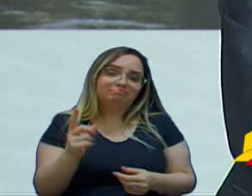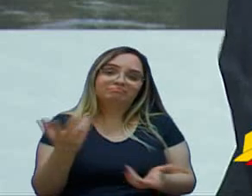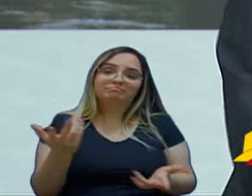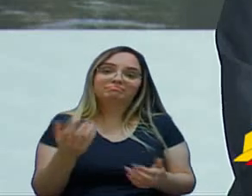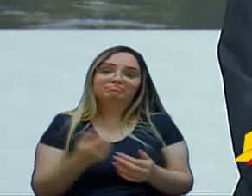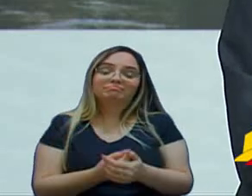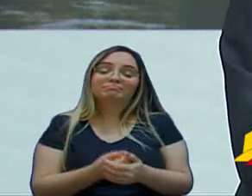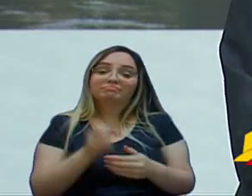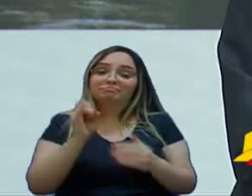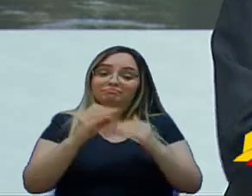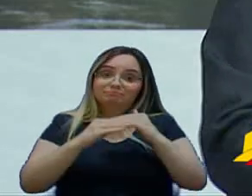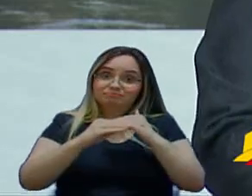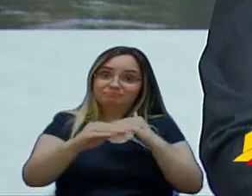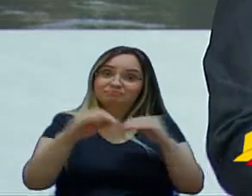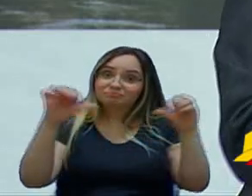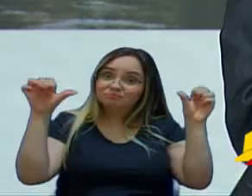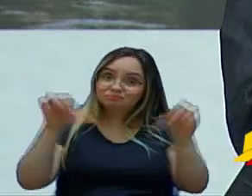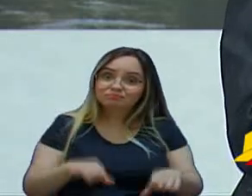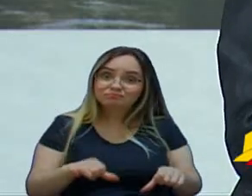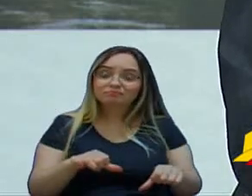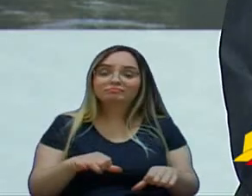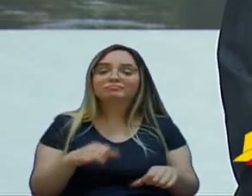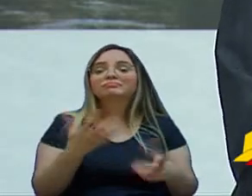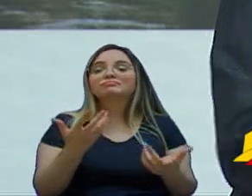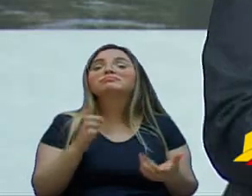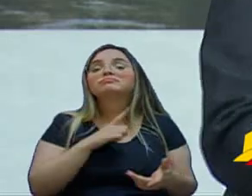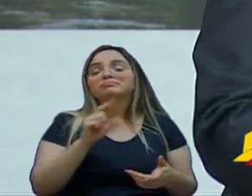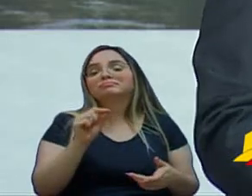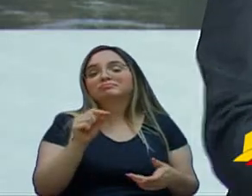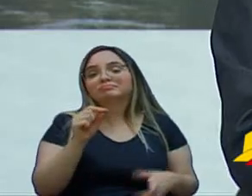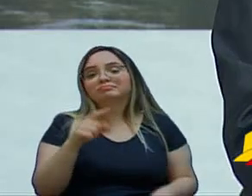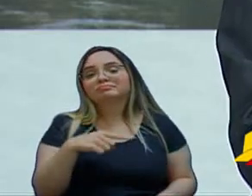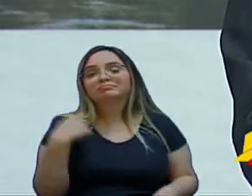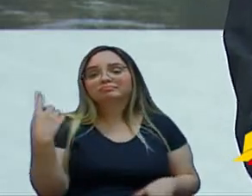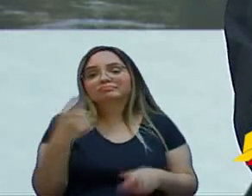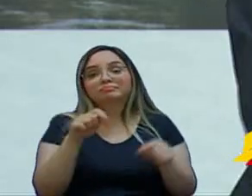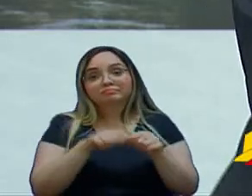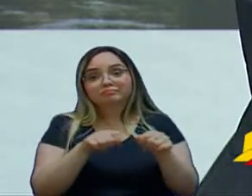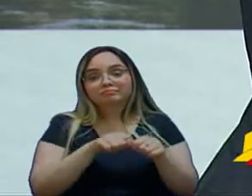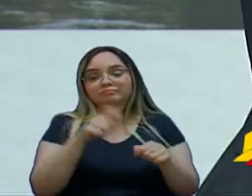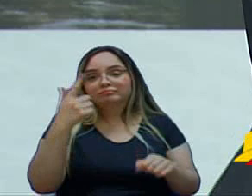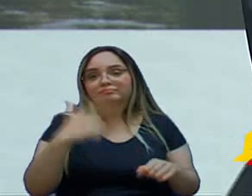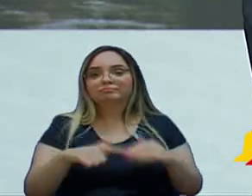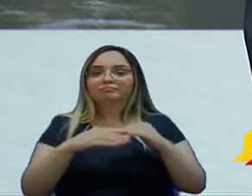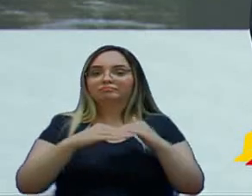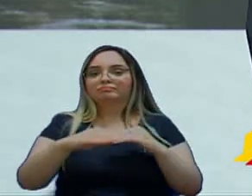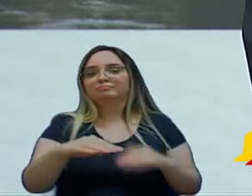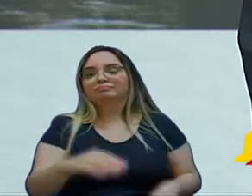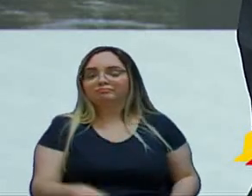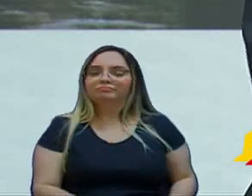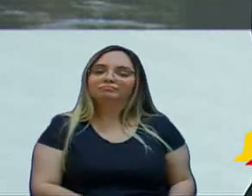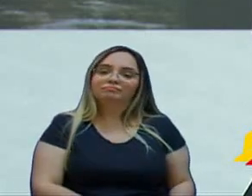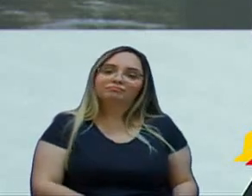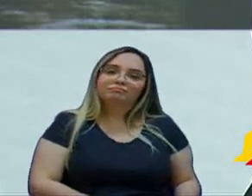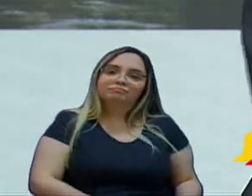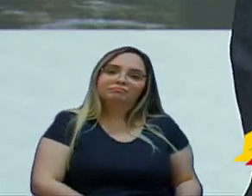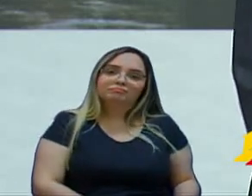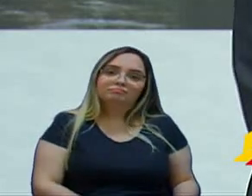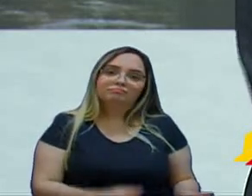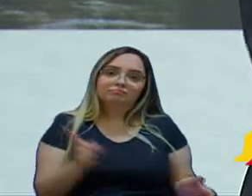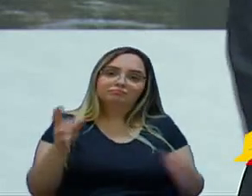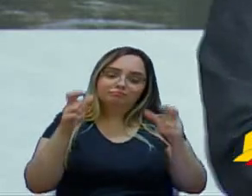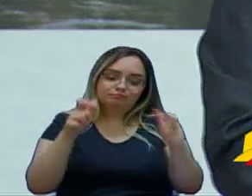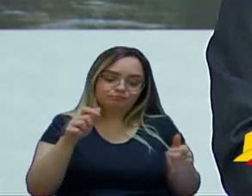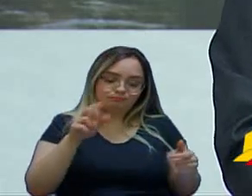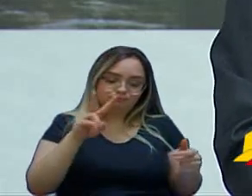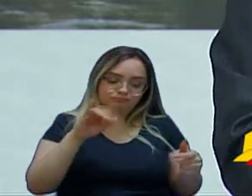de péssima qualidade, aí existe o quê? O refazimento asfáltico. E esse refazimento asfáltico na Vila Astúrias